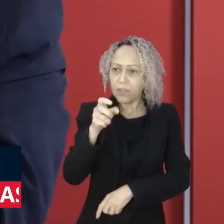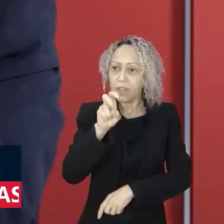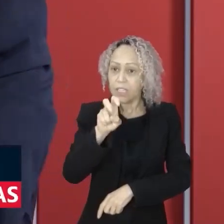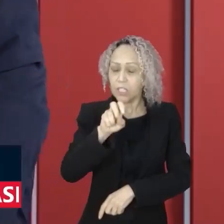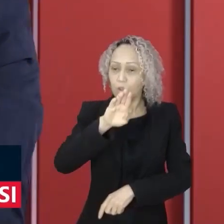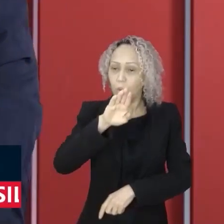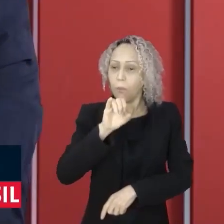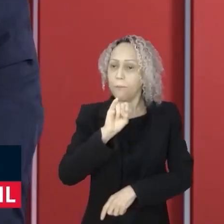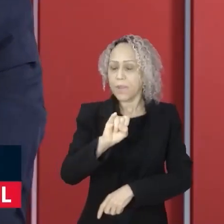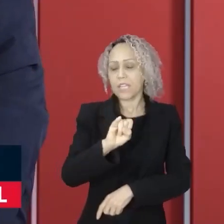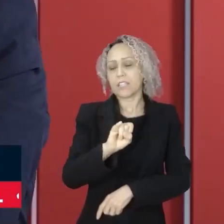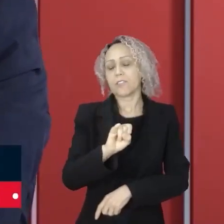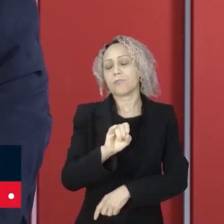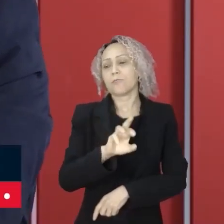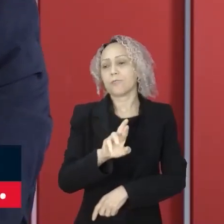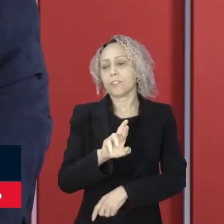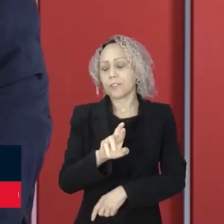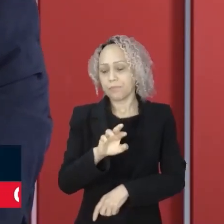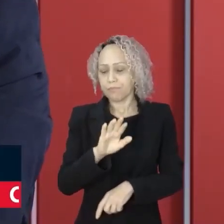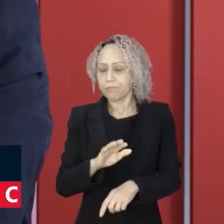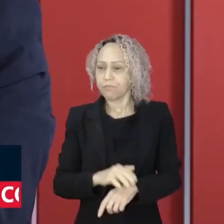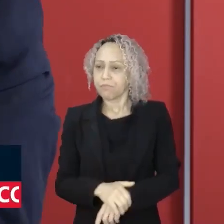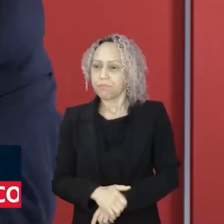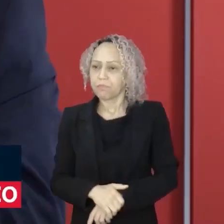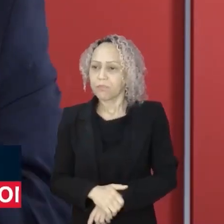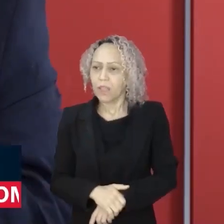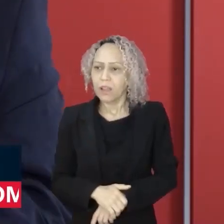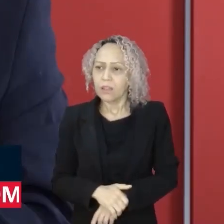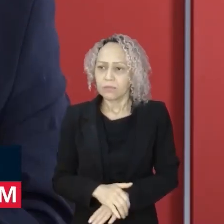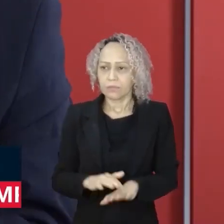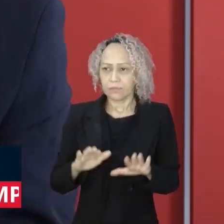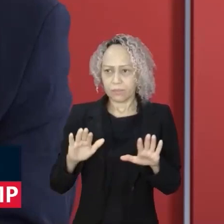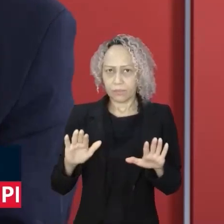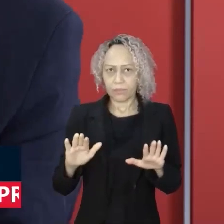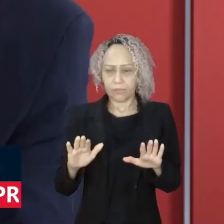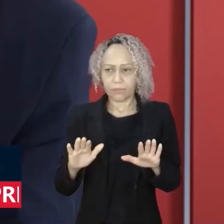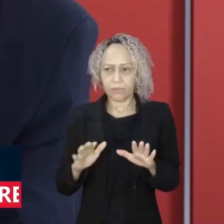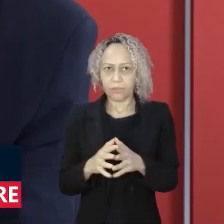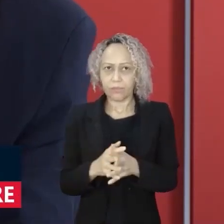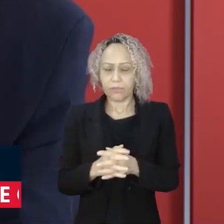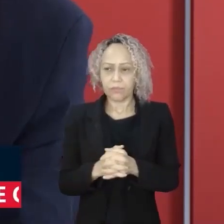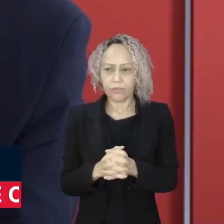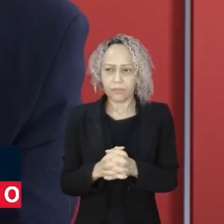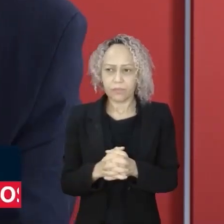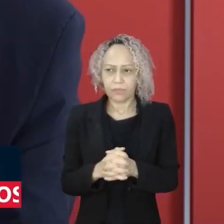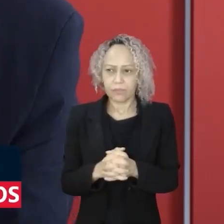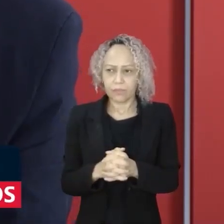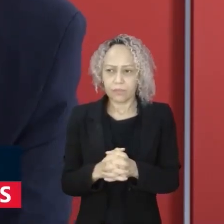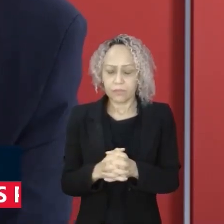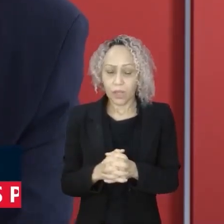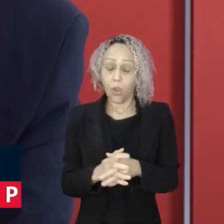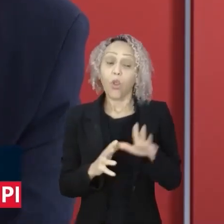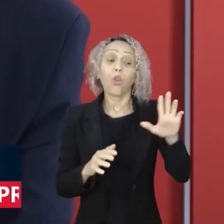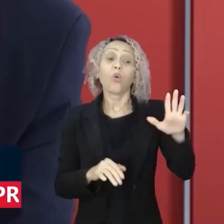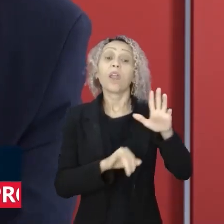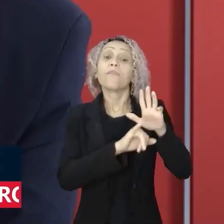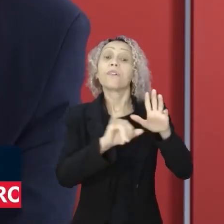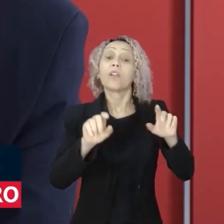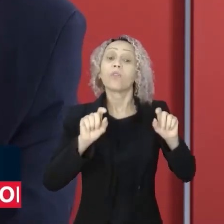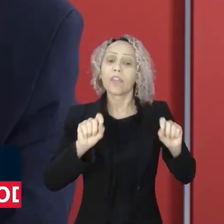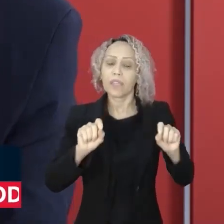não tinha mais recurso subvencionado. E o Lula disse o seguinte, ó, vocês sejam eficientes,